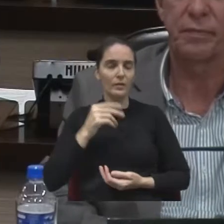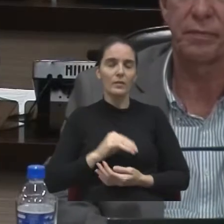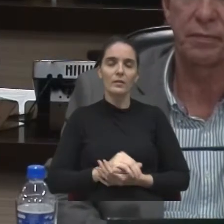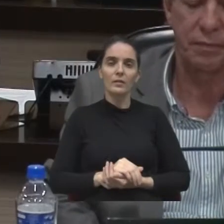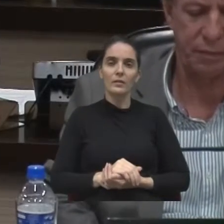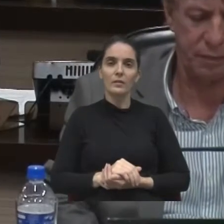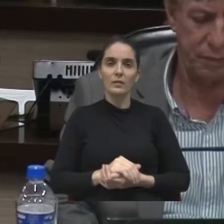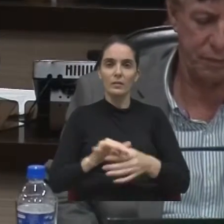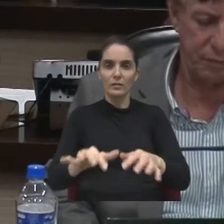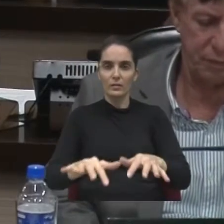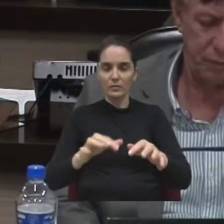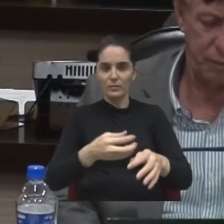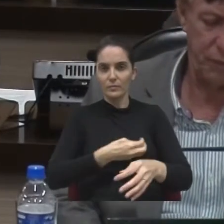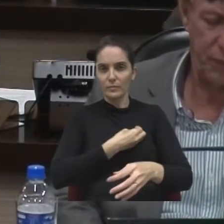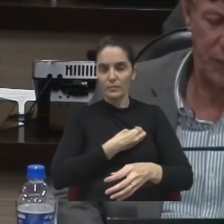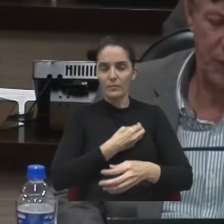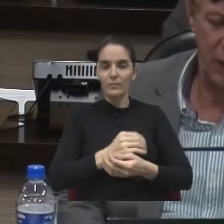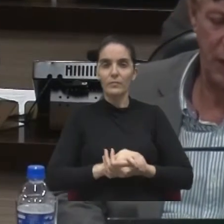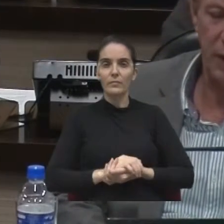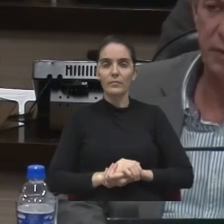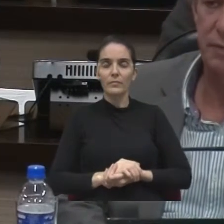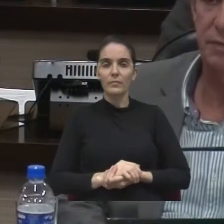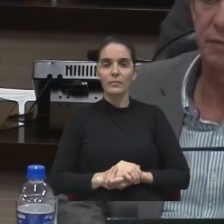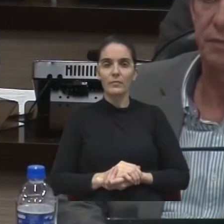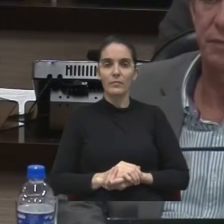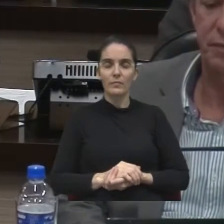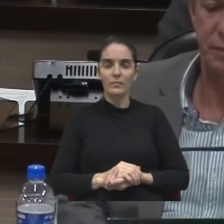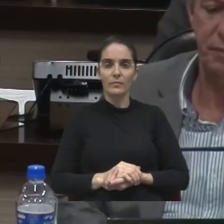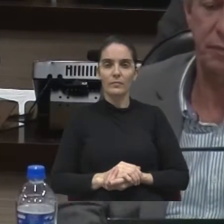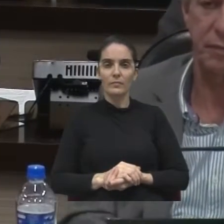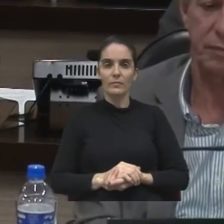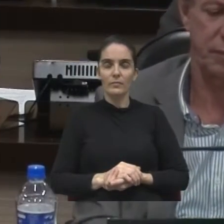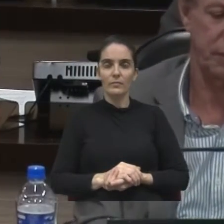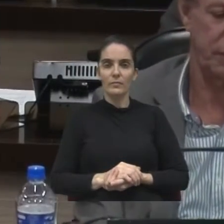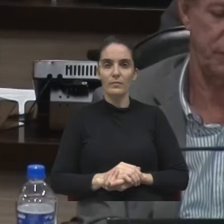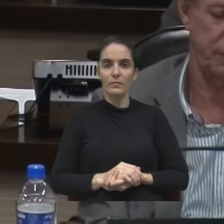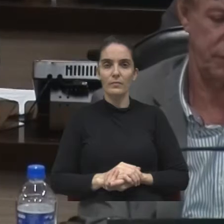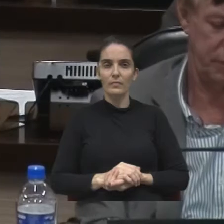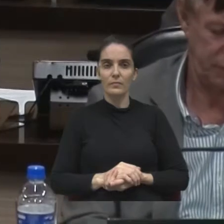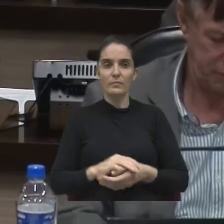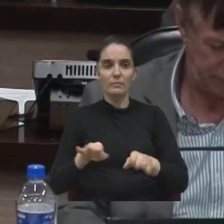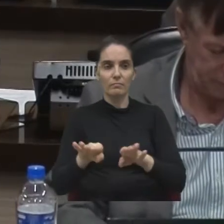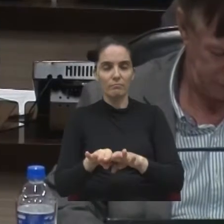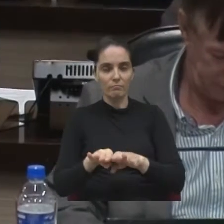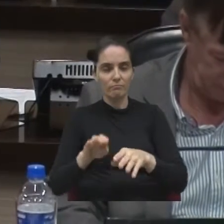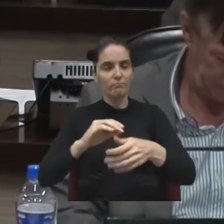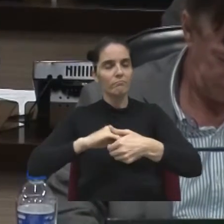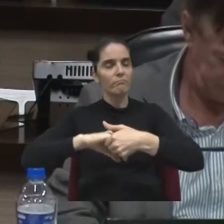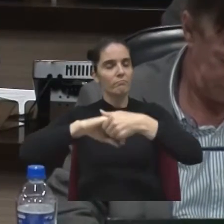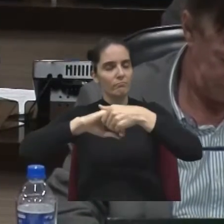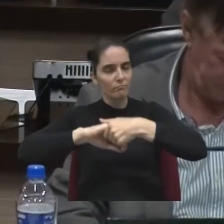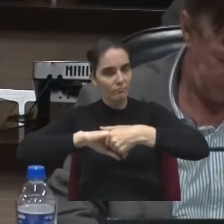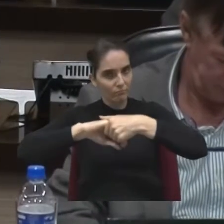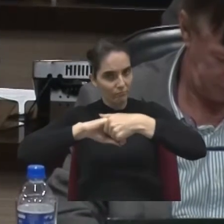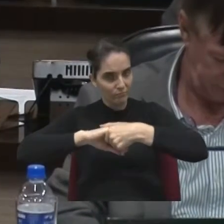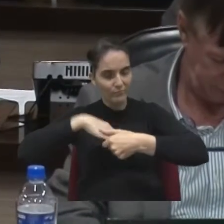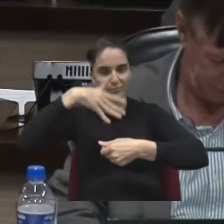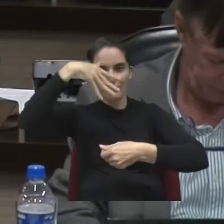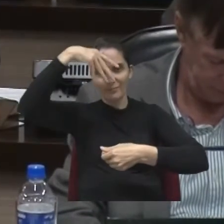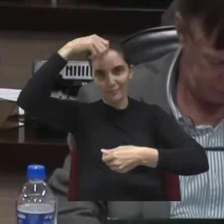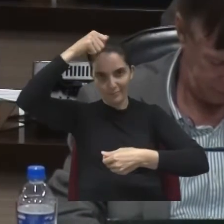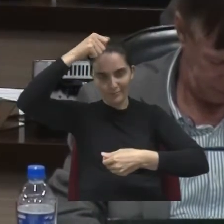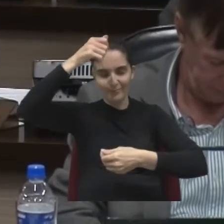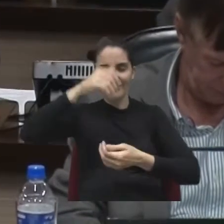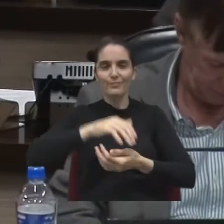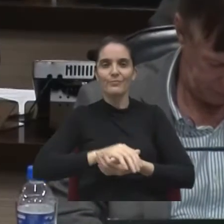público presente, todos os ouvintes. Também para parabenizar o vereador Toninho. Nós